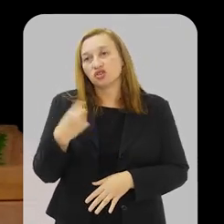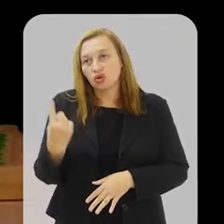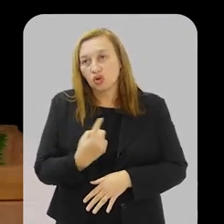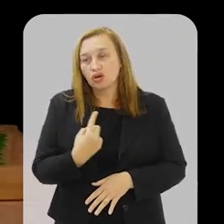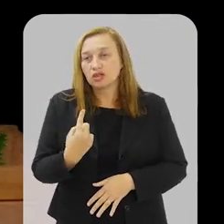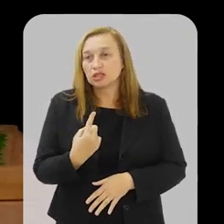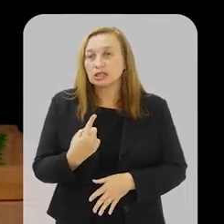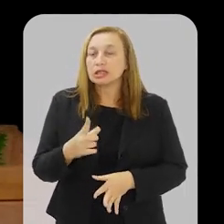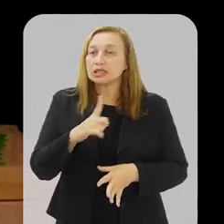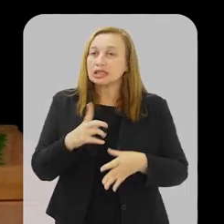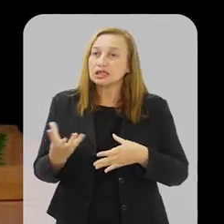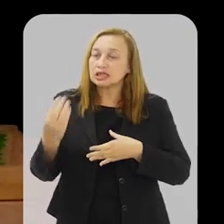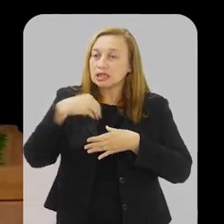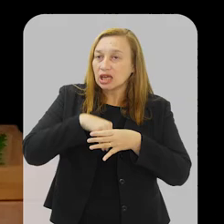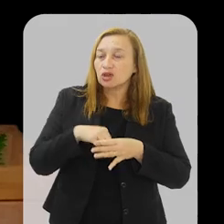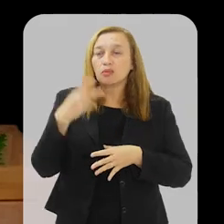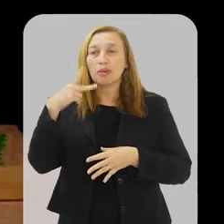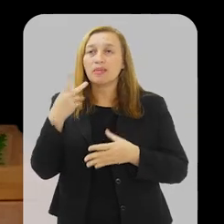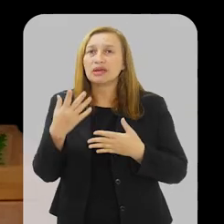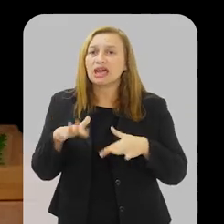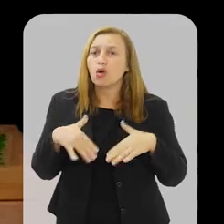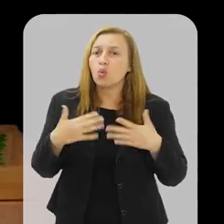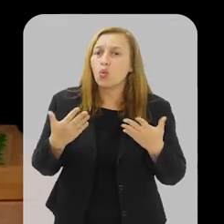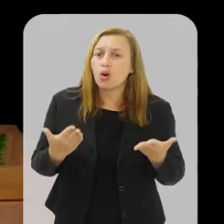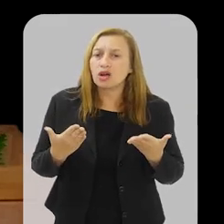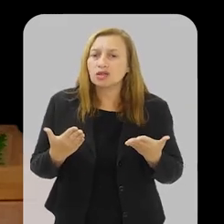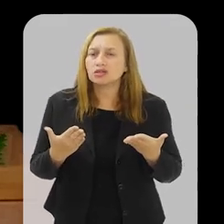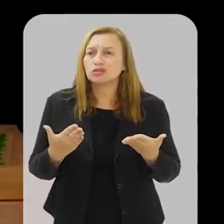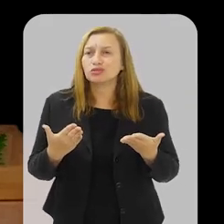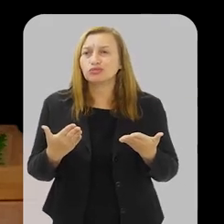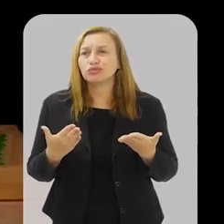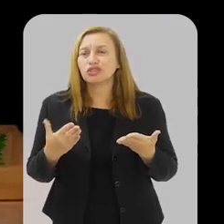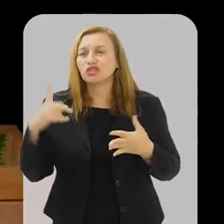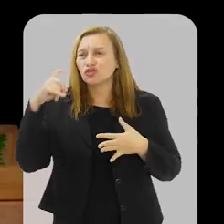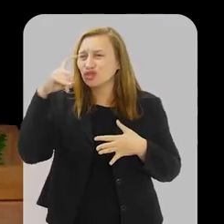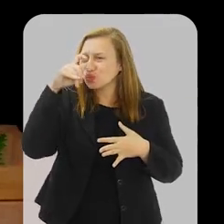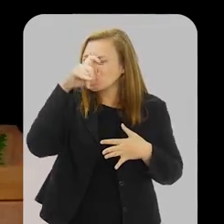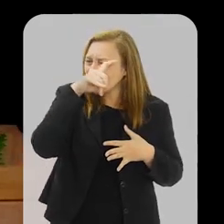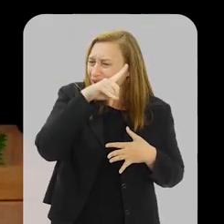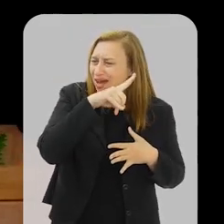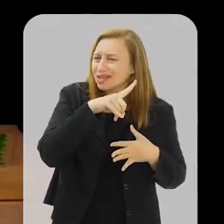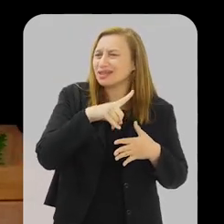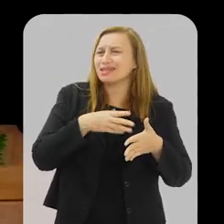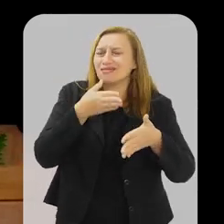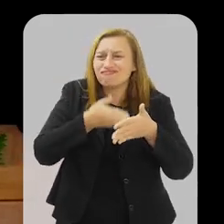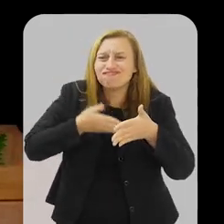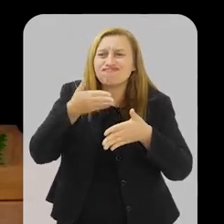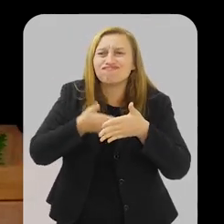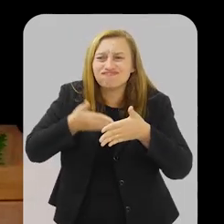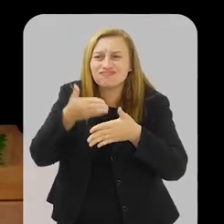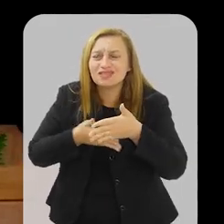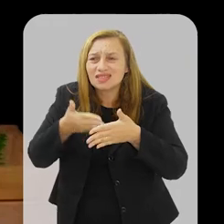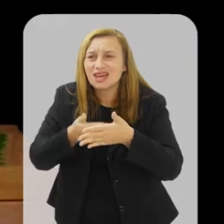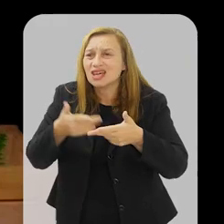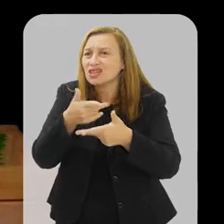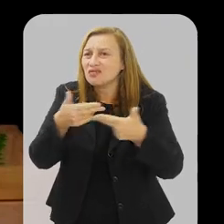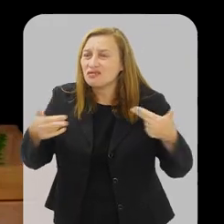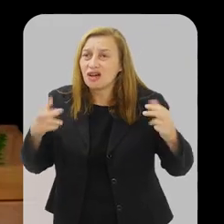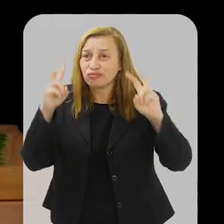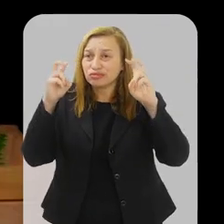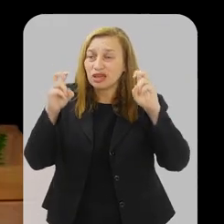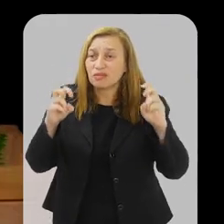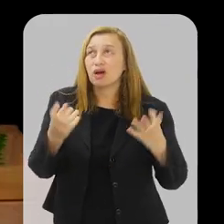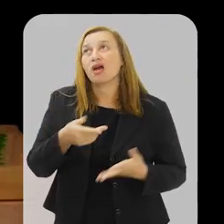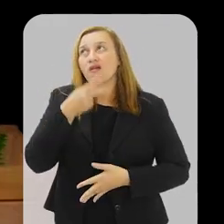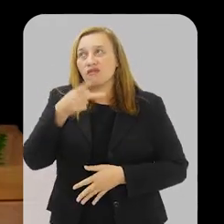dificuldade hoje dentro do parlamento é quando eh burocracias são colocadas diante de